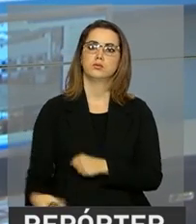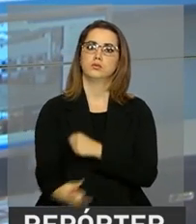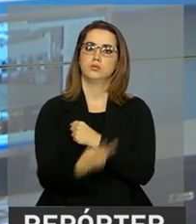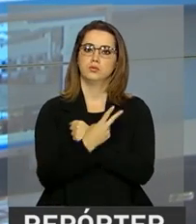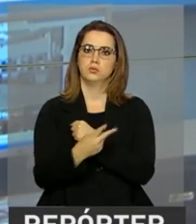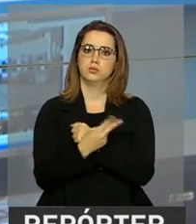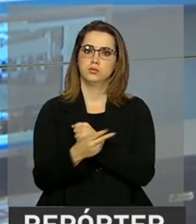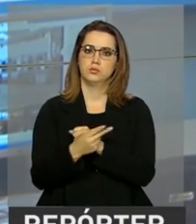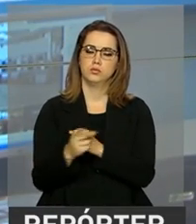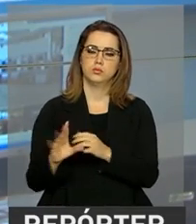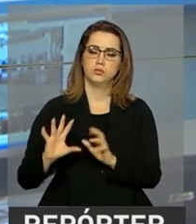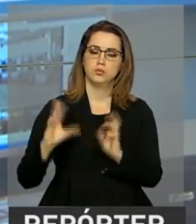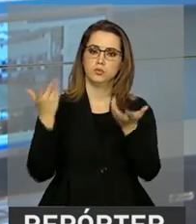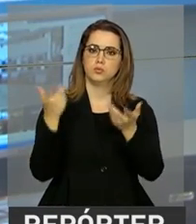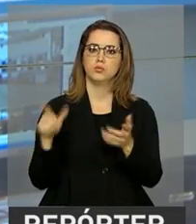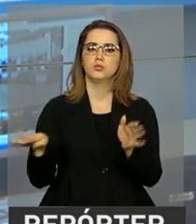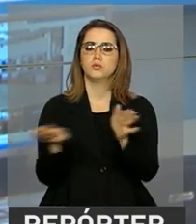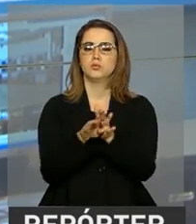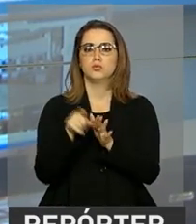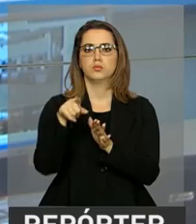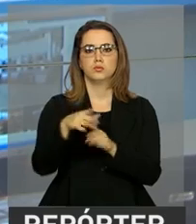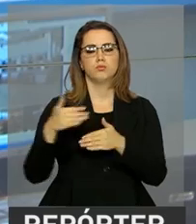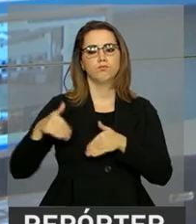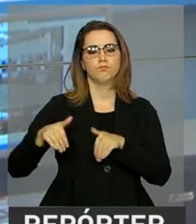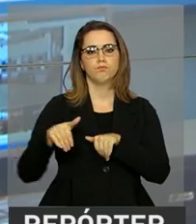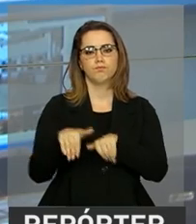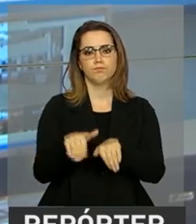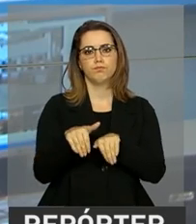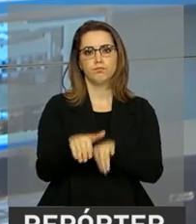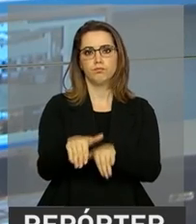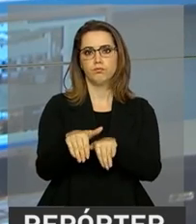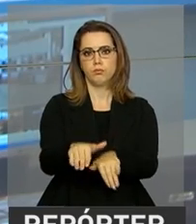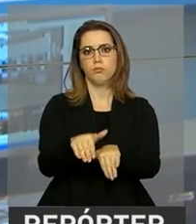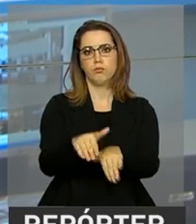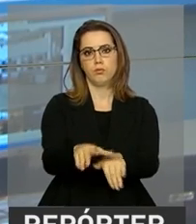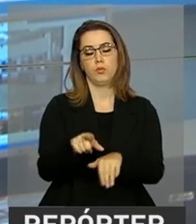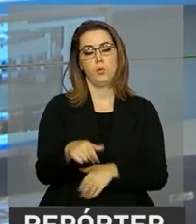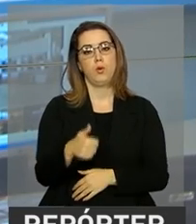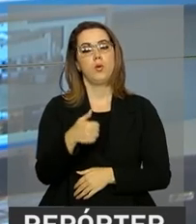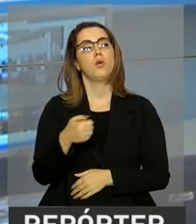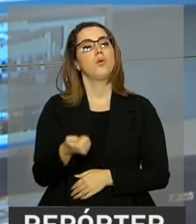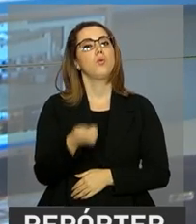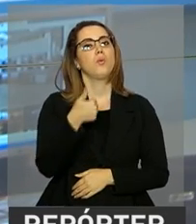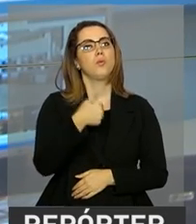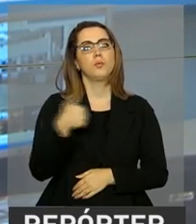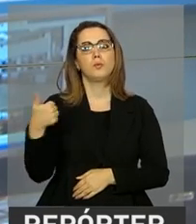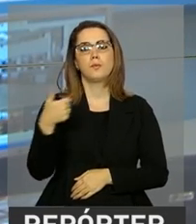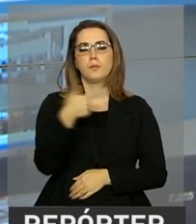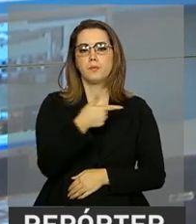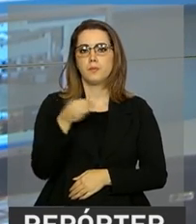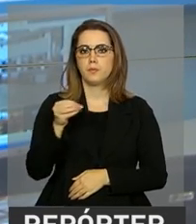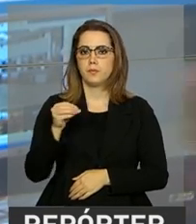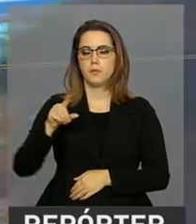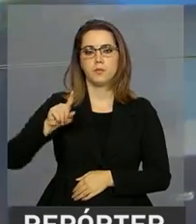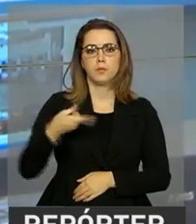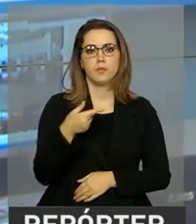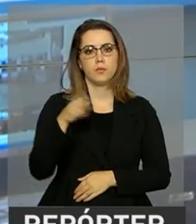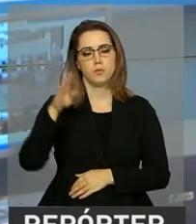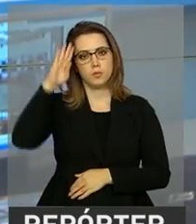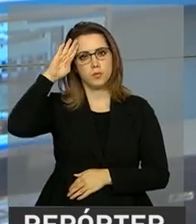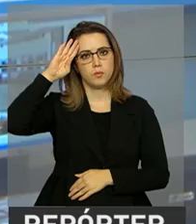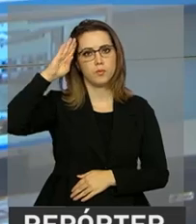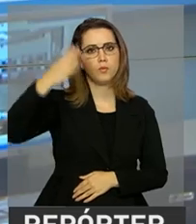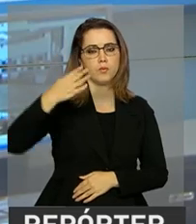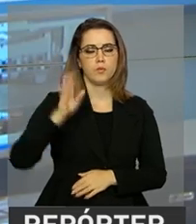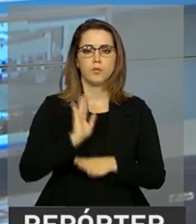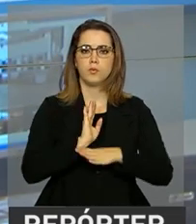da cerimônia de recepção dessas tropas. Quase 1.200 militares ajudam no combate à onda de violência no Rio Grande do Norte,